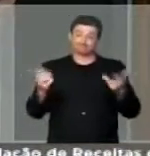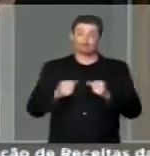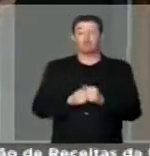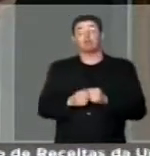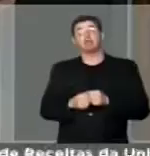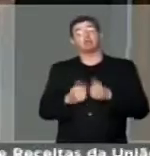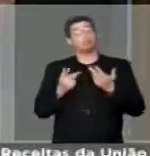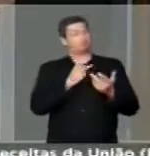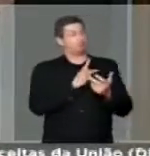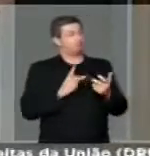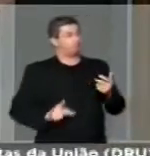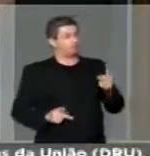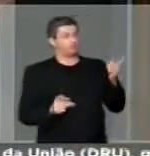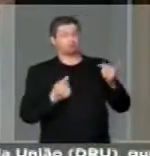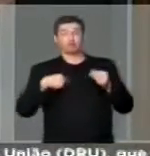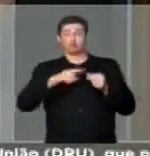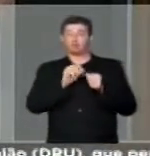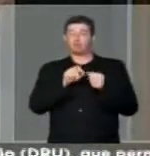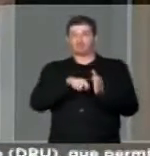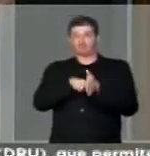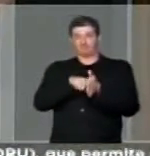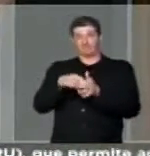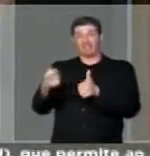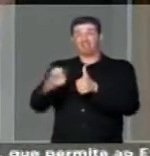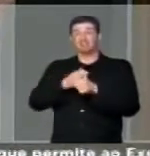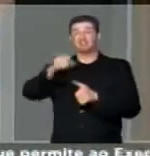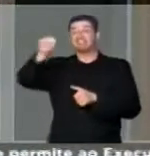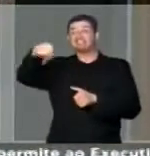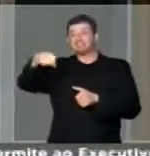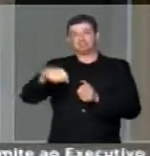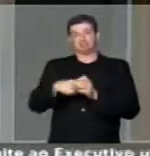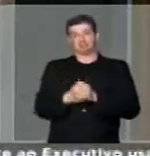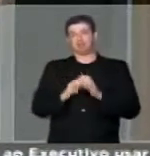presidente, que nós precisamos fazer uma auditoria da dívida e,